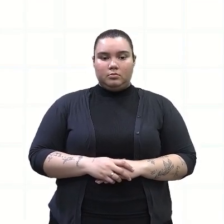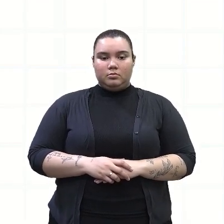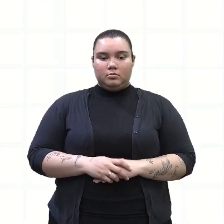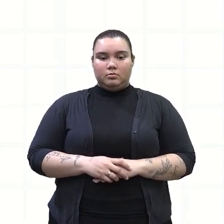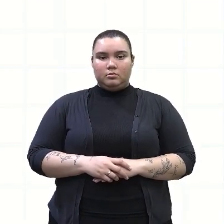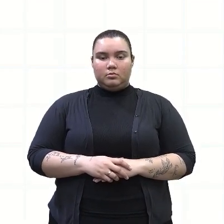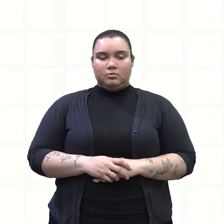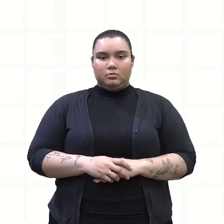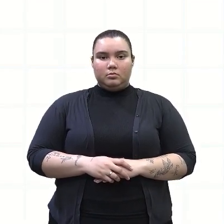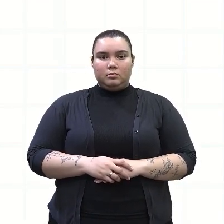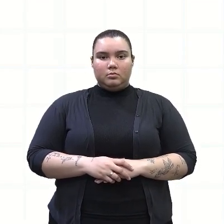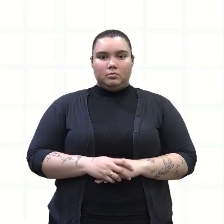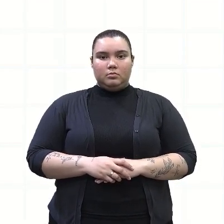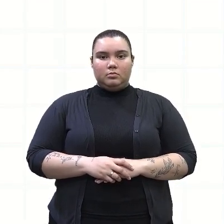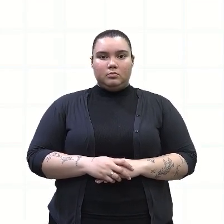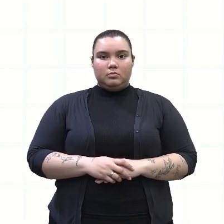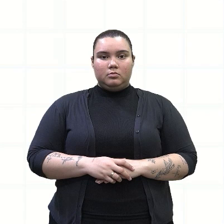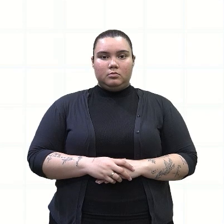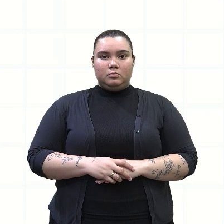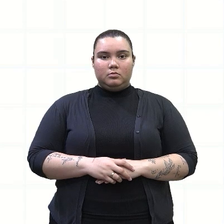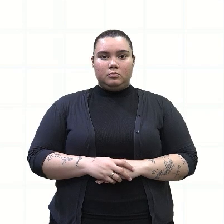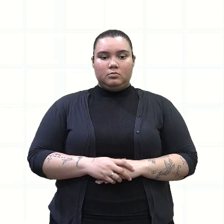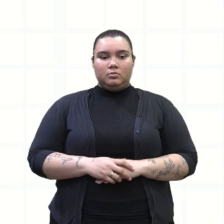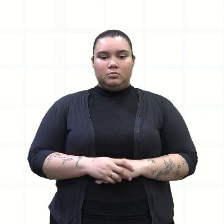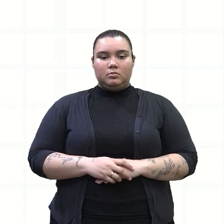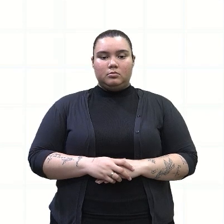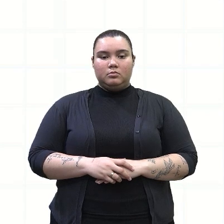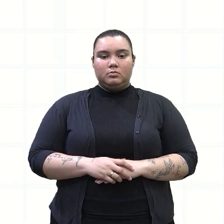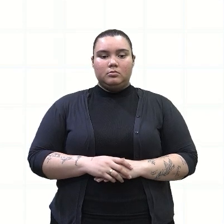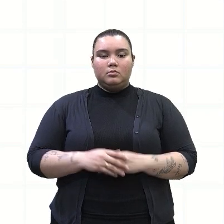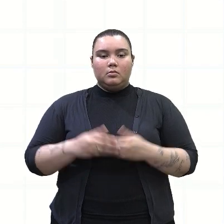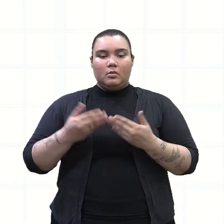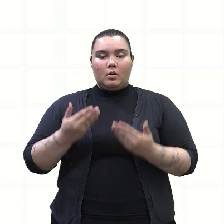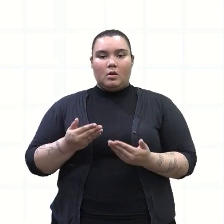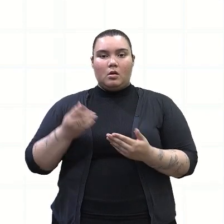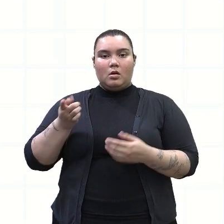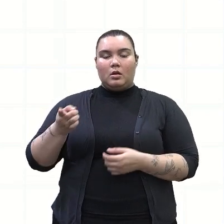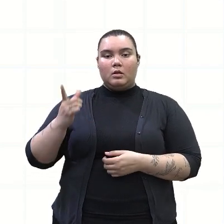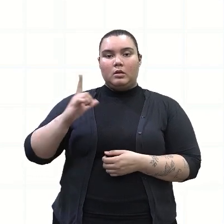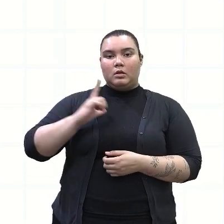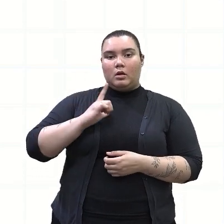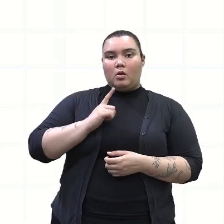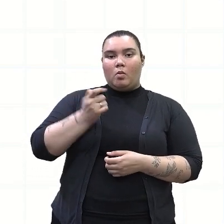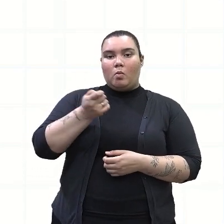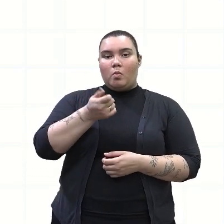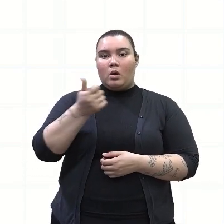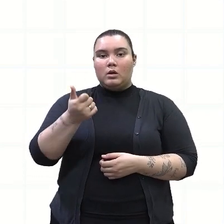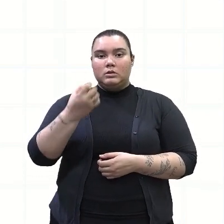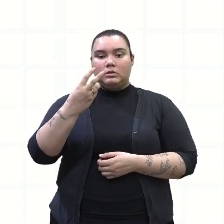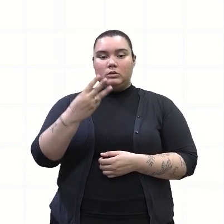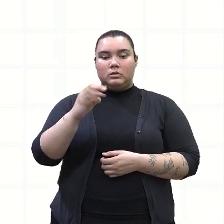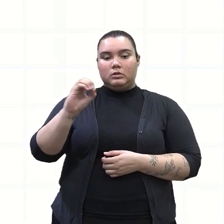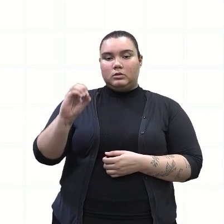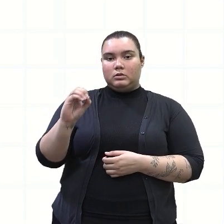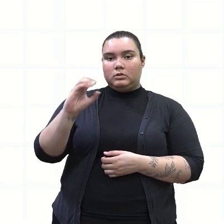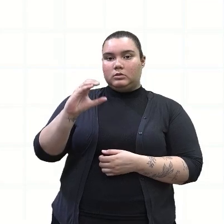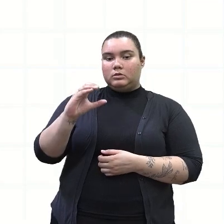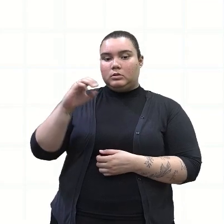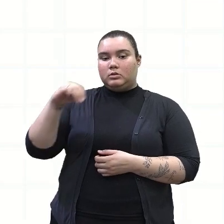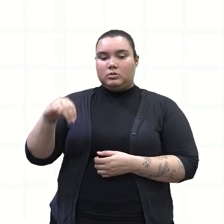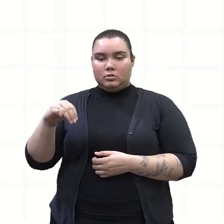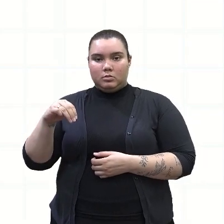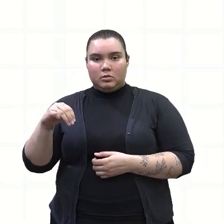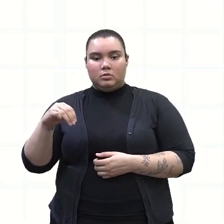tall steer, certo? Então, ele tem quase 30 centímetros, olha, 30